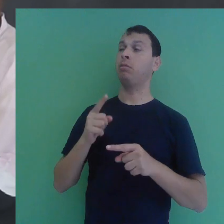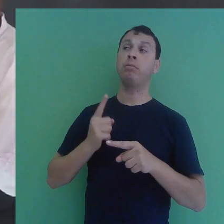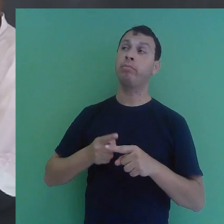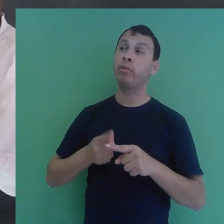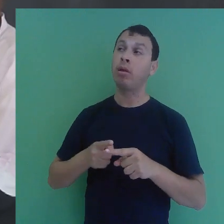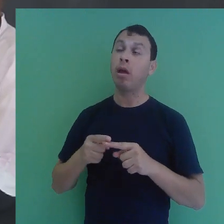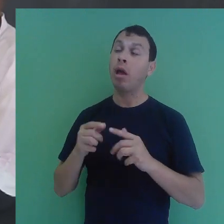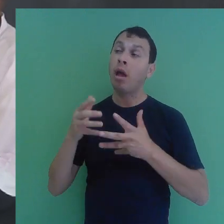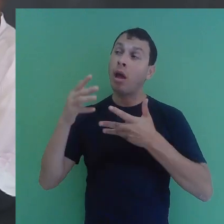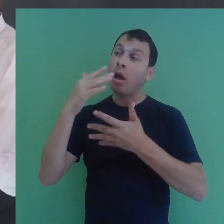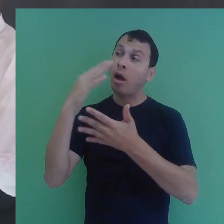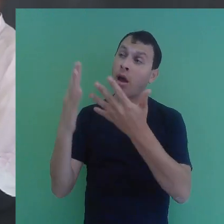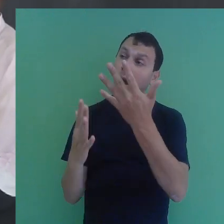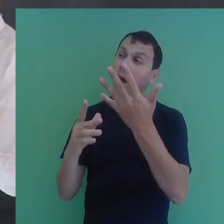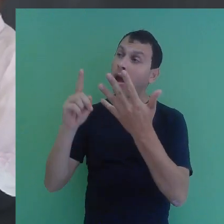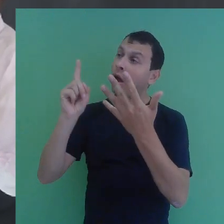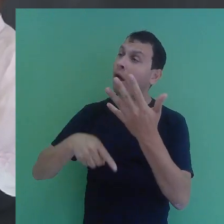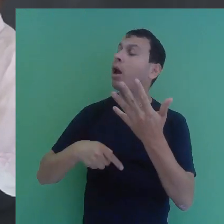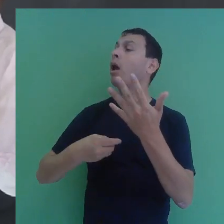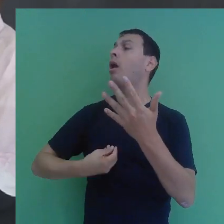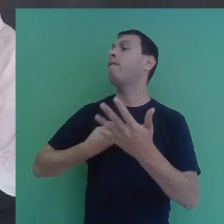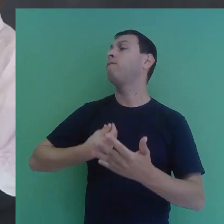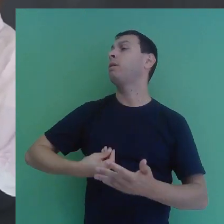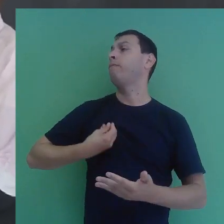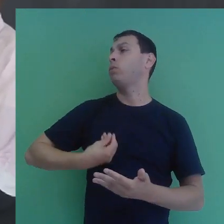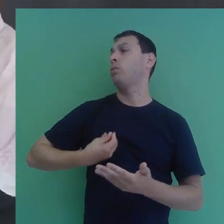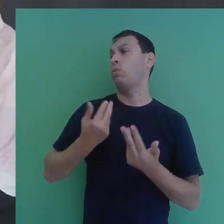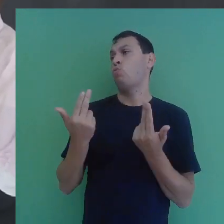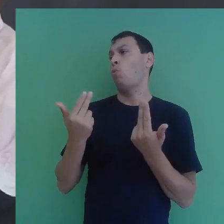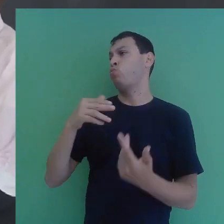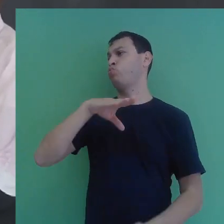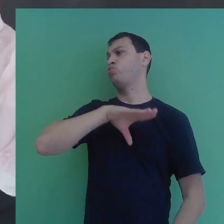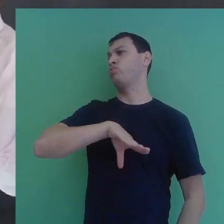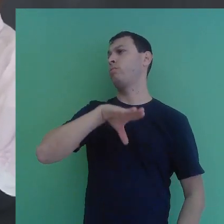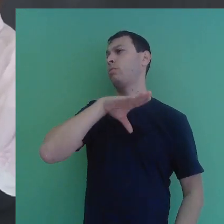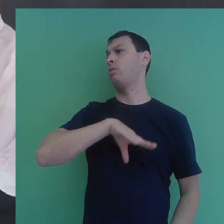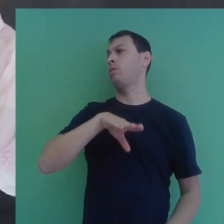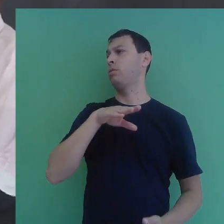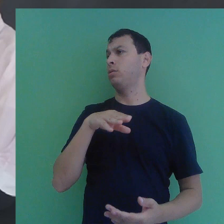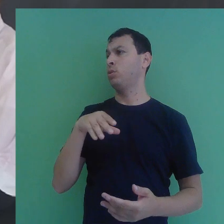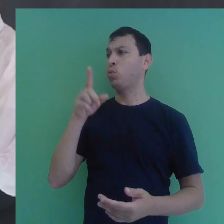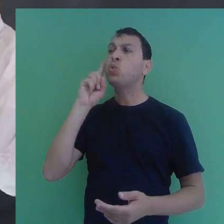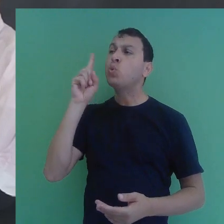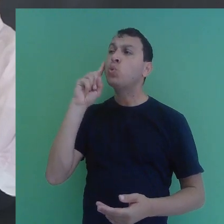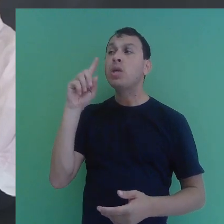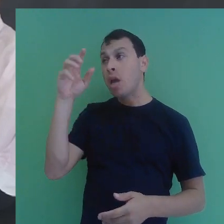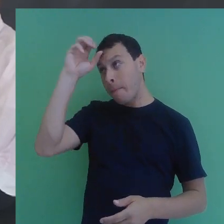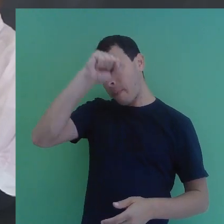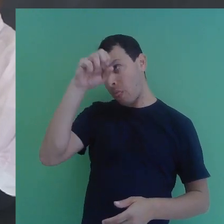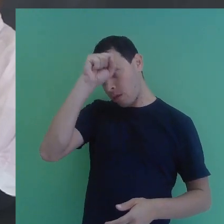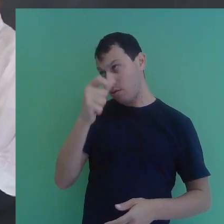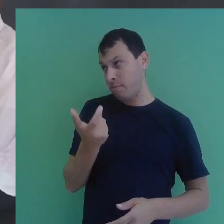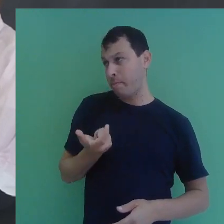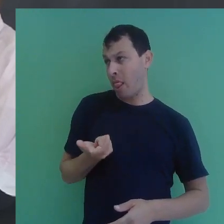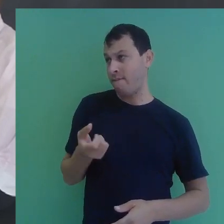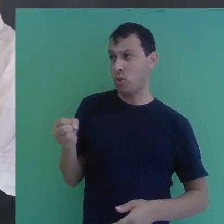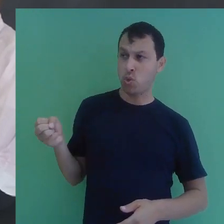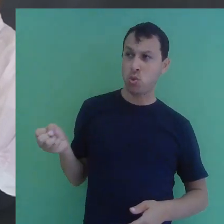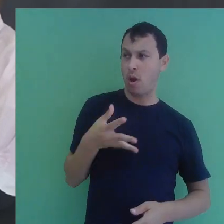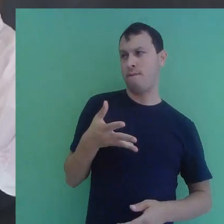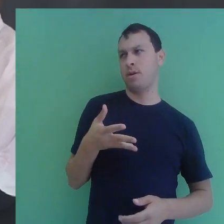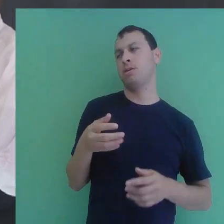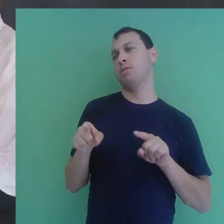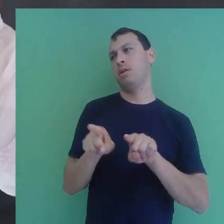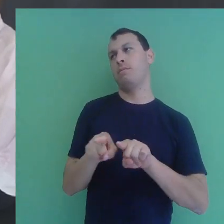é um idioma vivo e assim como no português, nós estamos aprendendo palavras do português todos os dias. Então, na língua de sinais isso